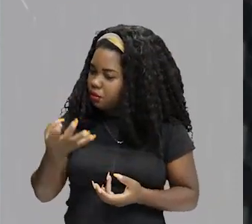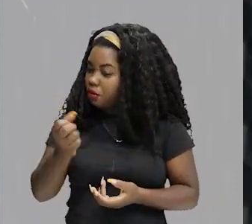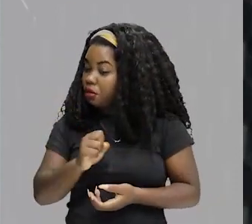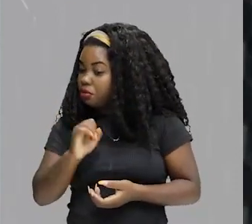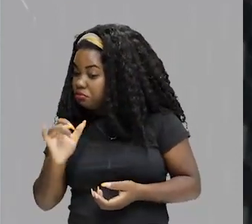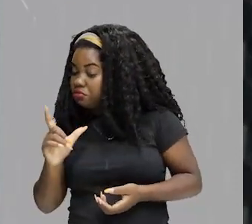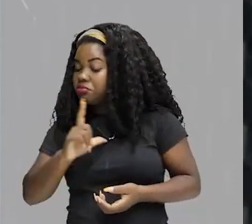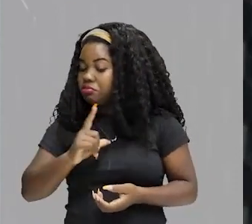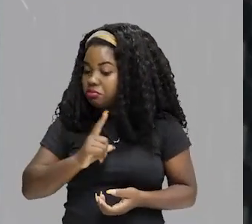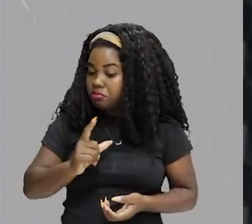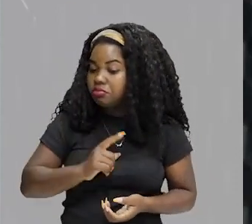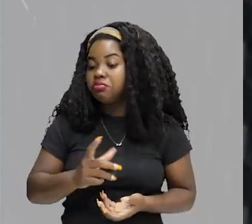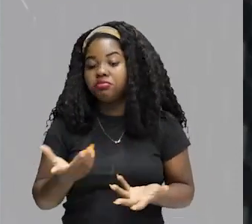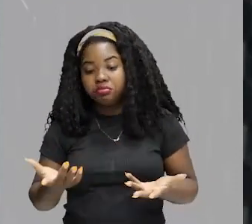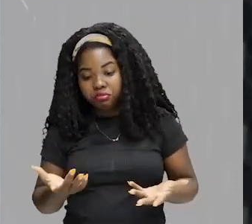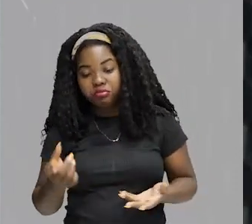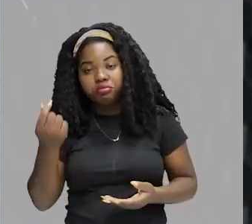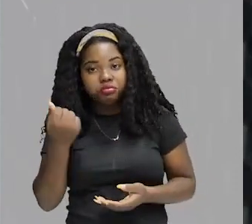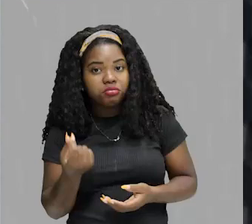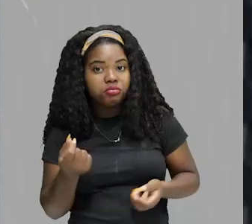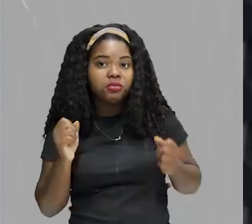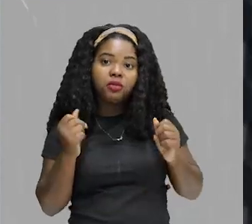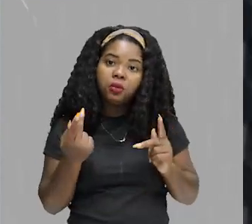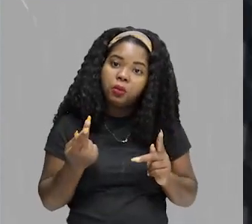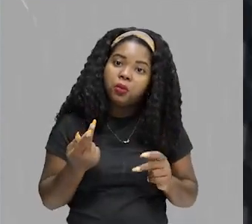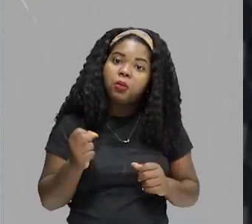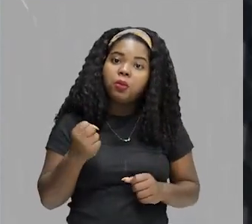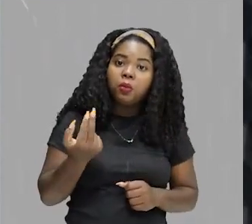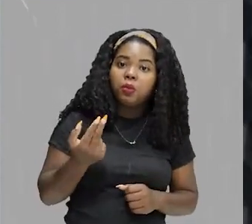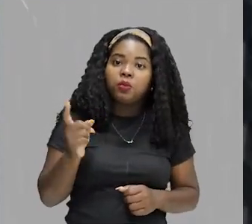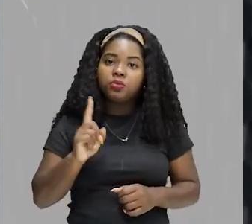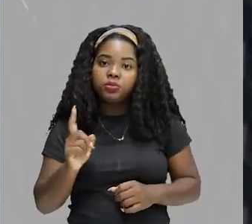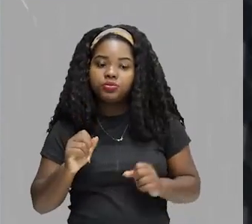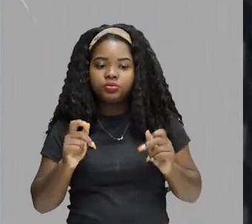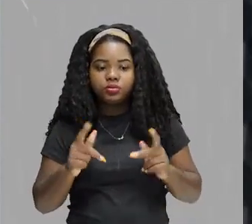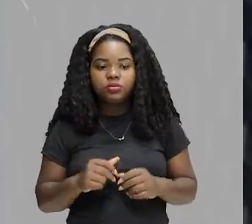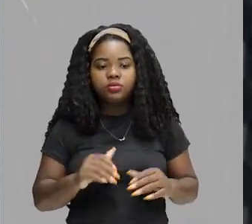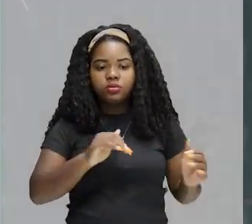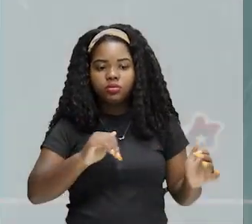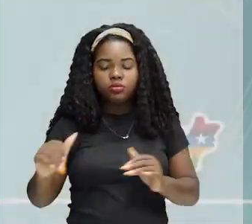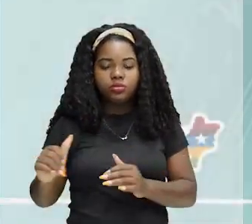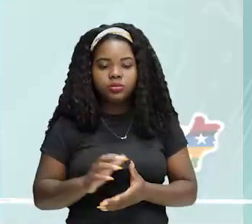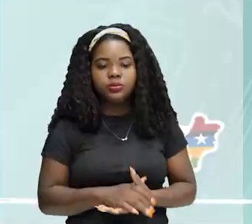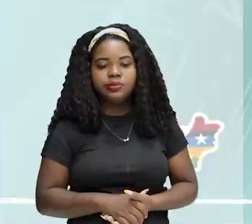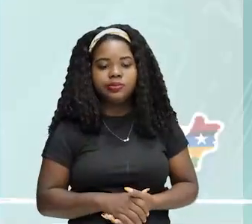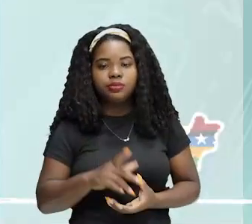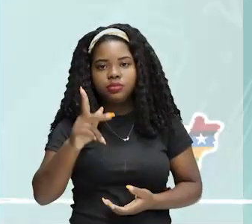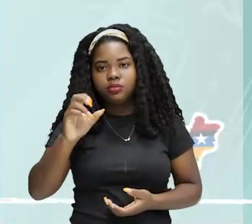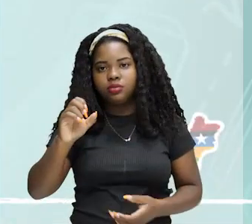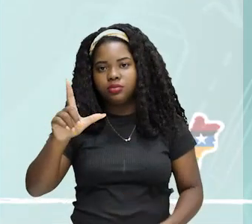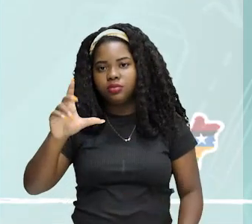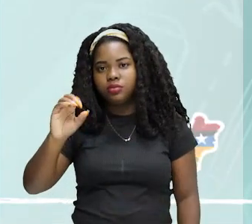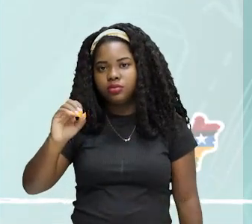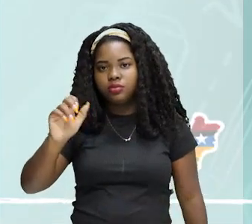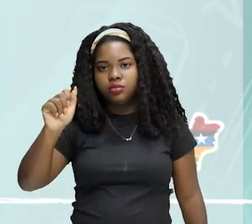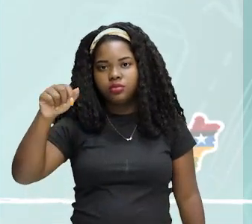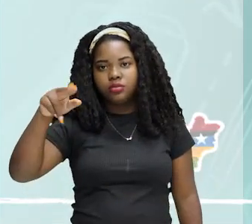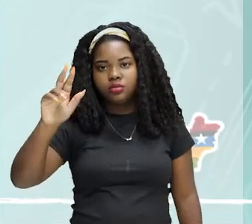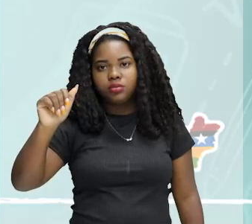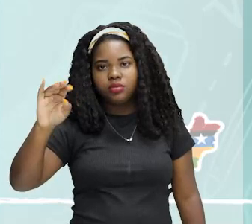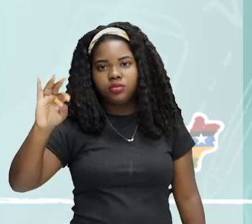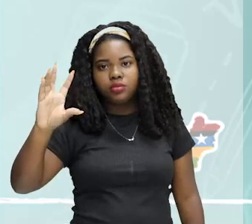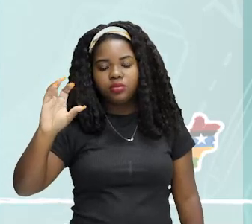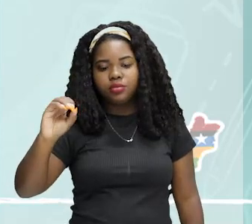a audiência, se houve retorno financeiro para essa instituição. O polo aquático. A forma